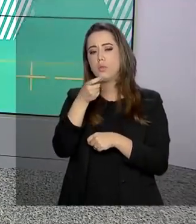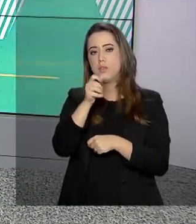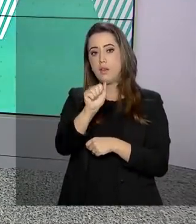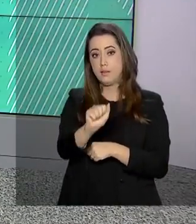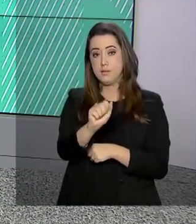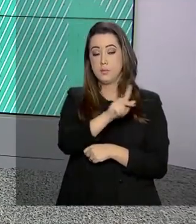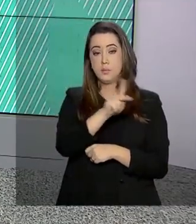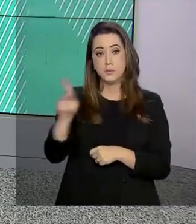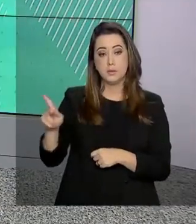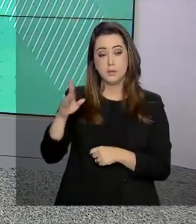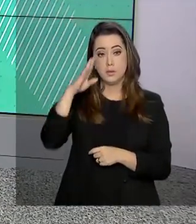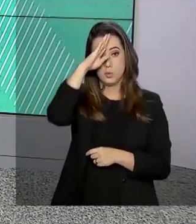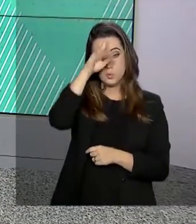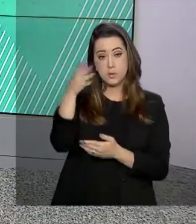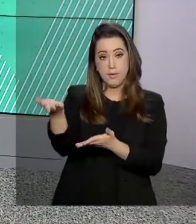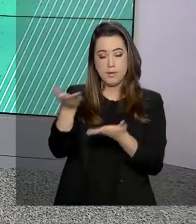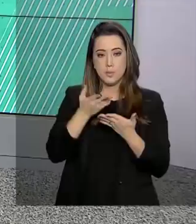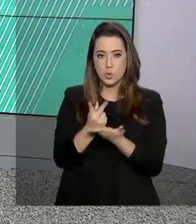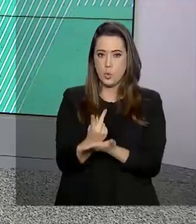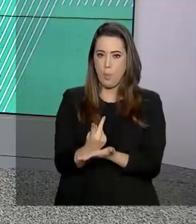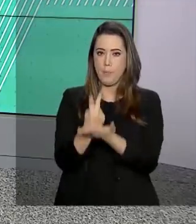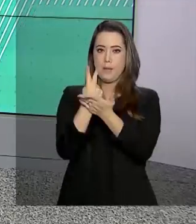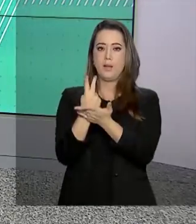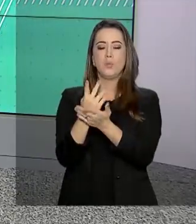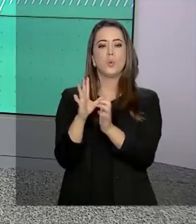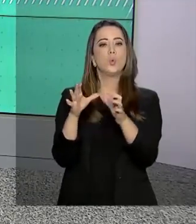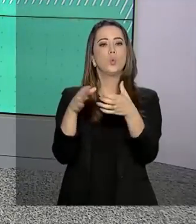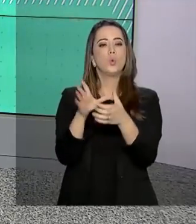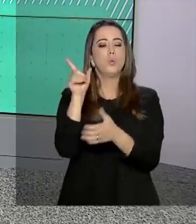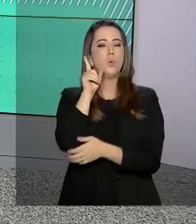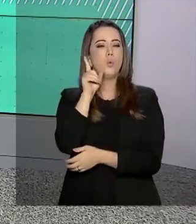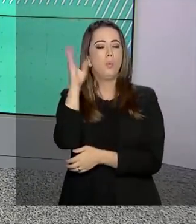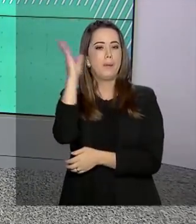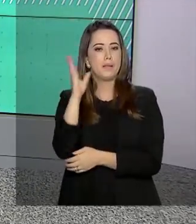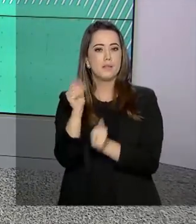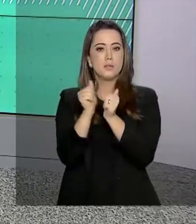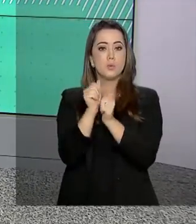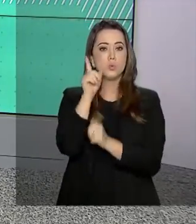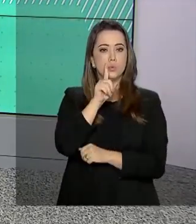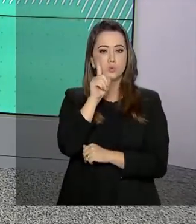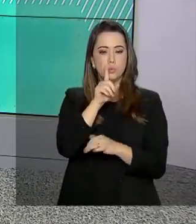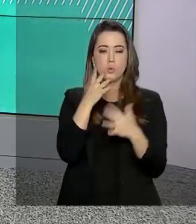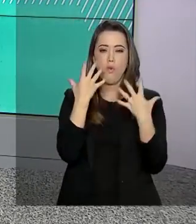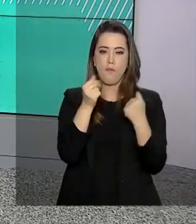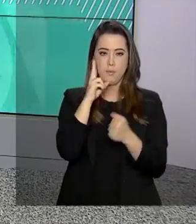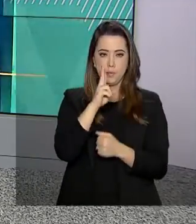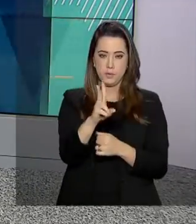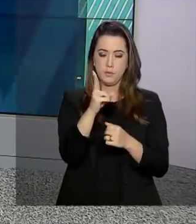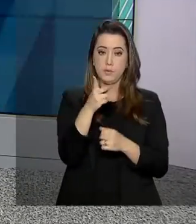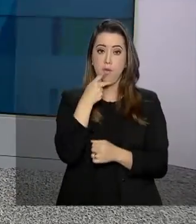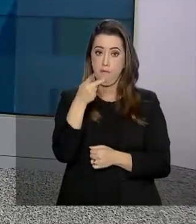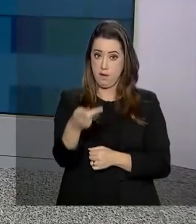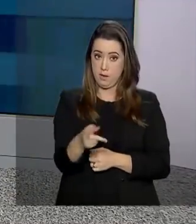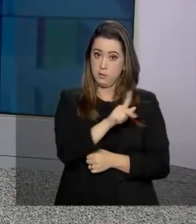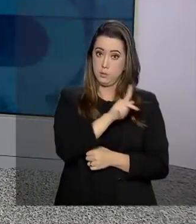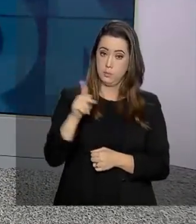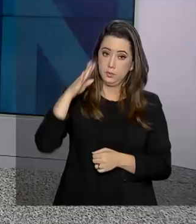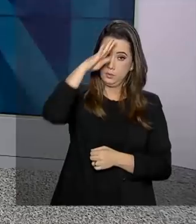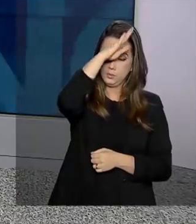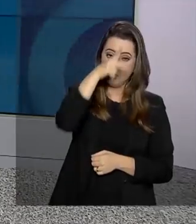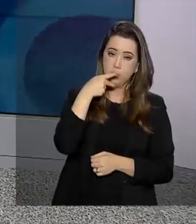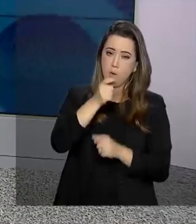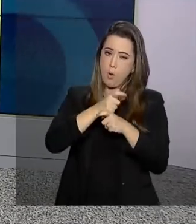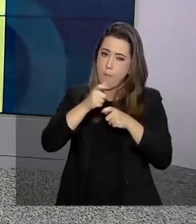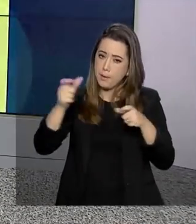personalidade do ano da Câmara de Comércio Brasil-Estados Unidos. Vamos ouvir um trecho do discurso do presidente, em que ele falou sobre